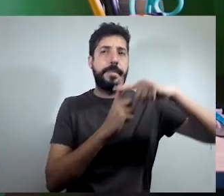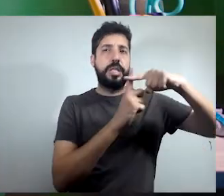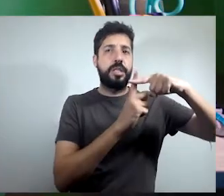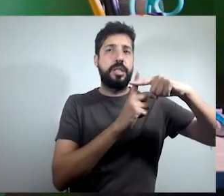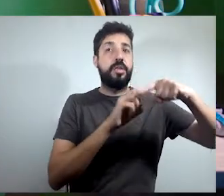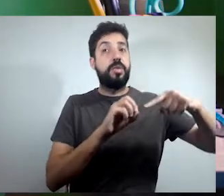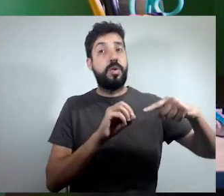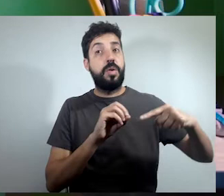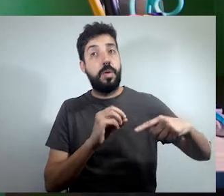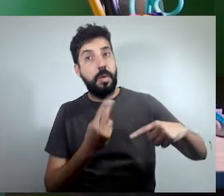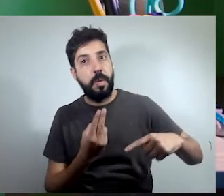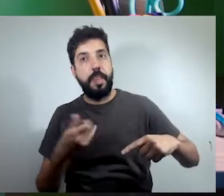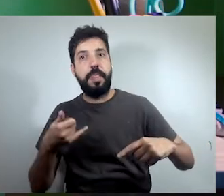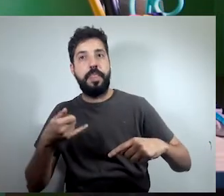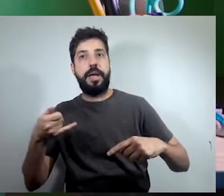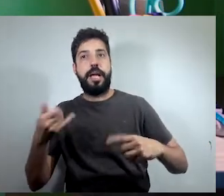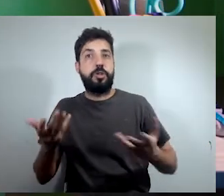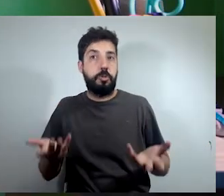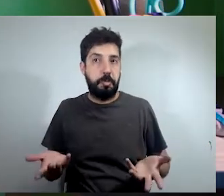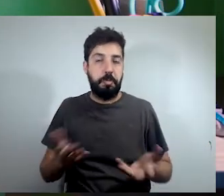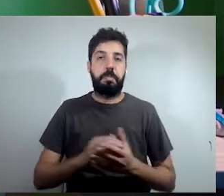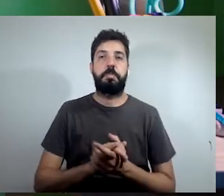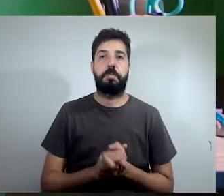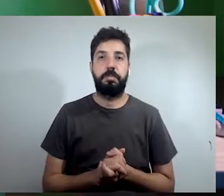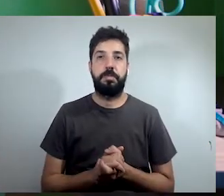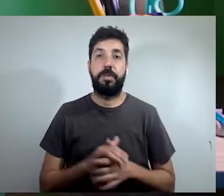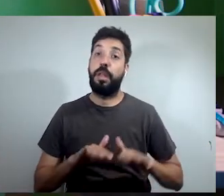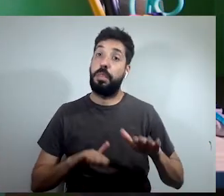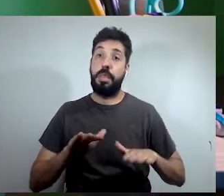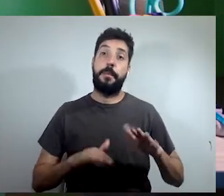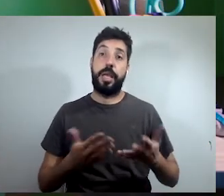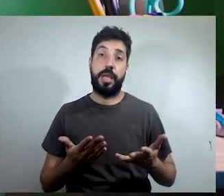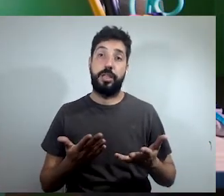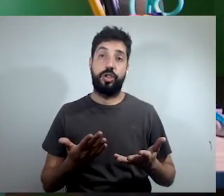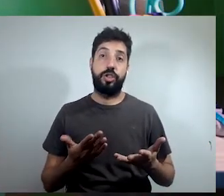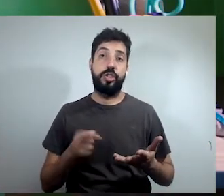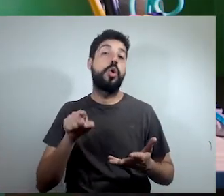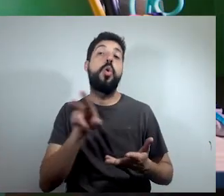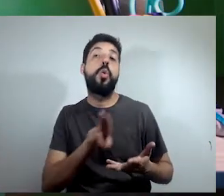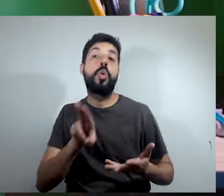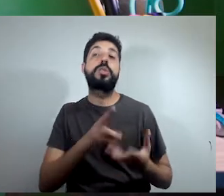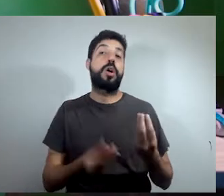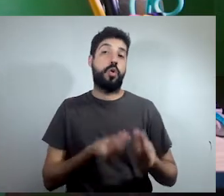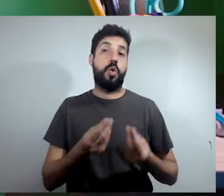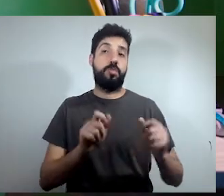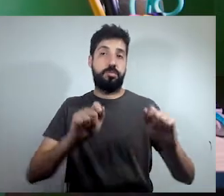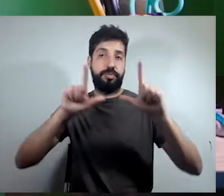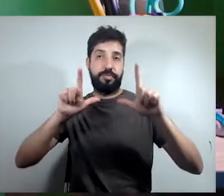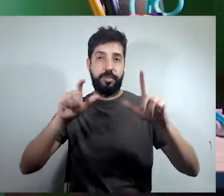ou ele é um impacto negativo? Depende de como a gente está usando as telas. Não